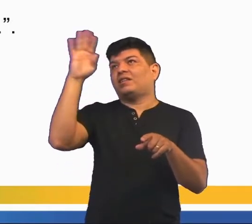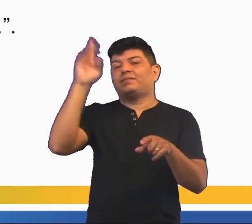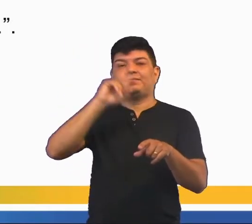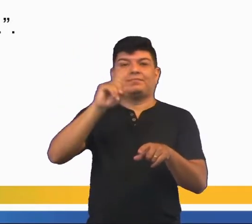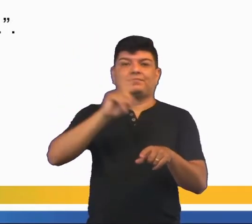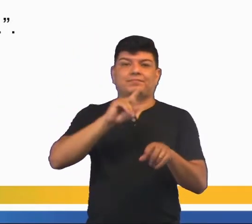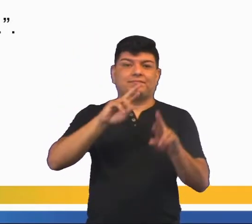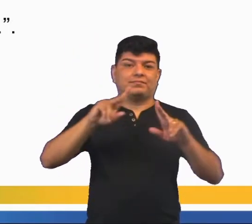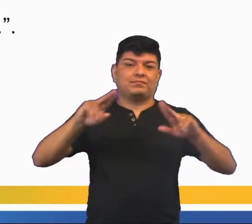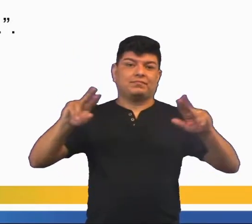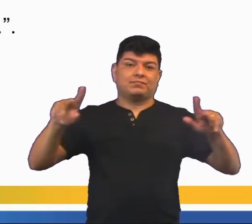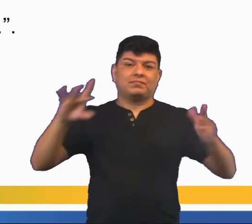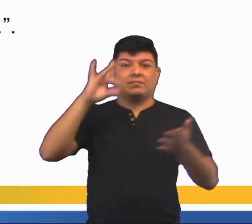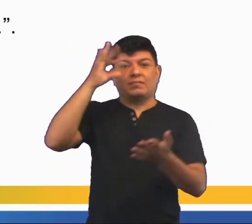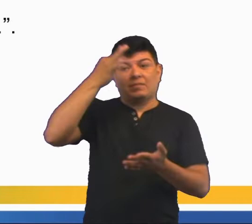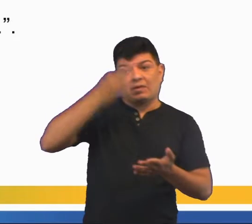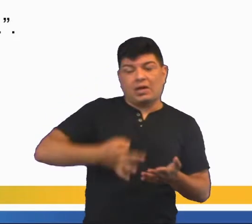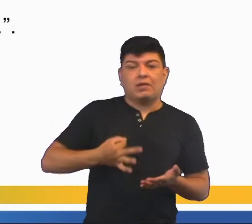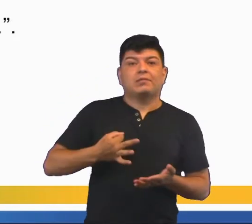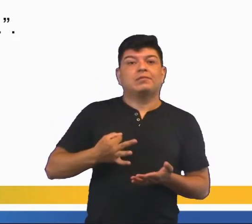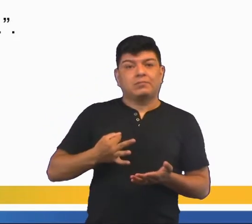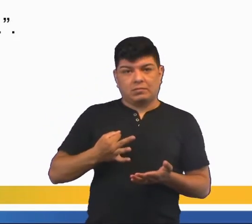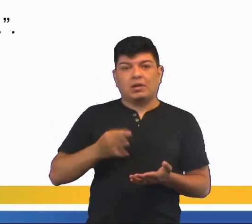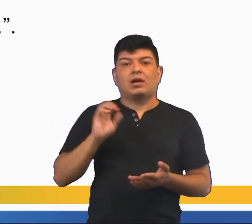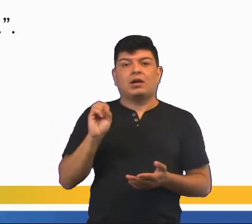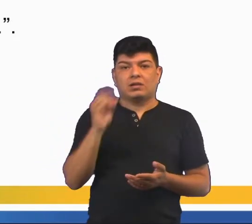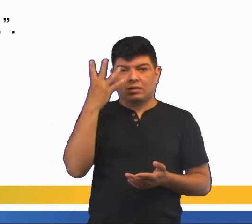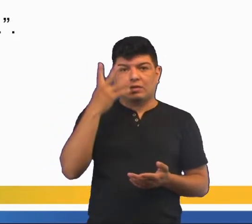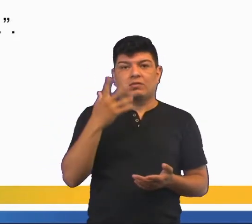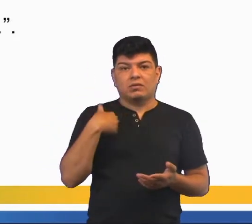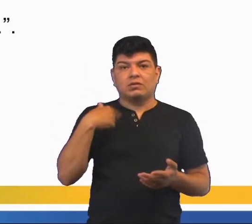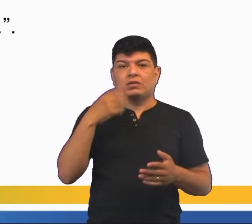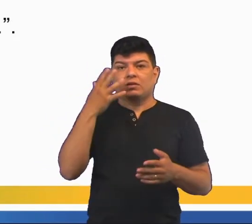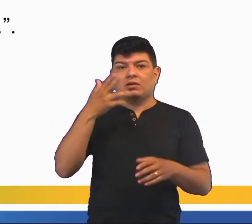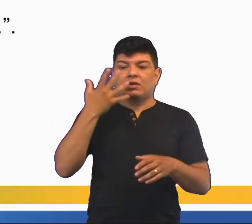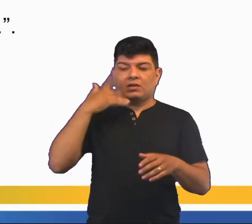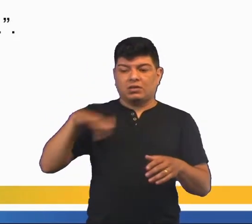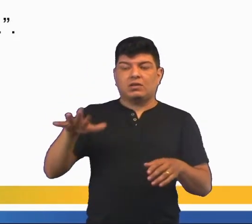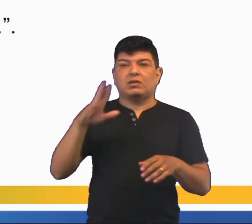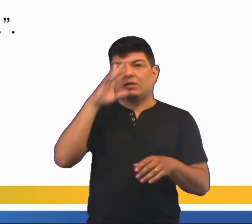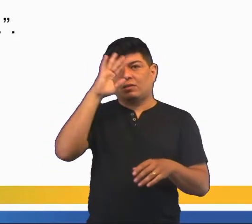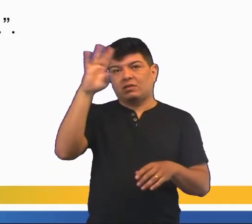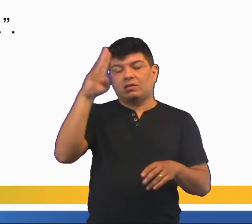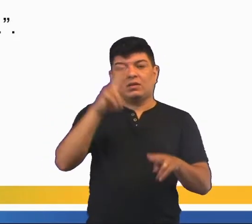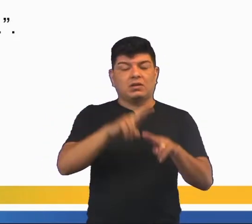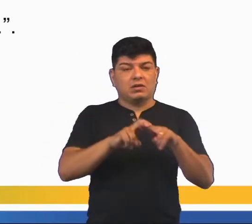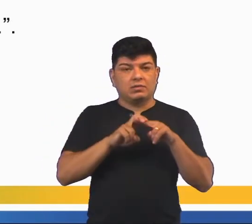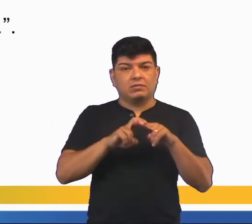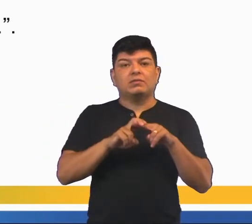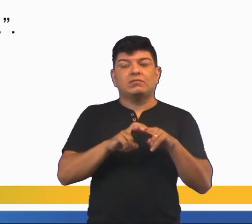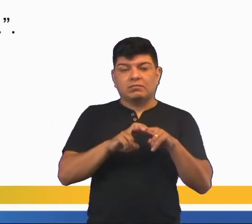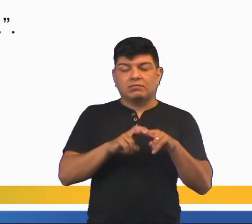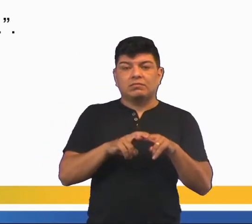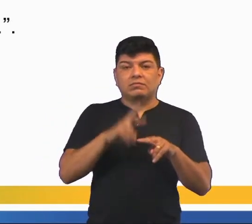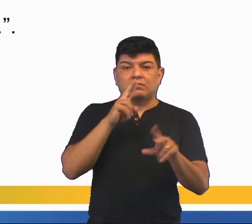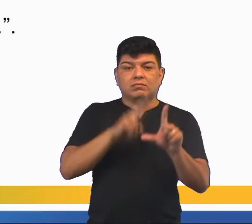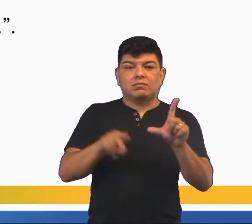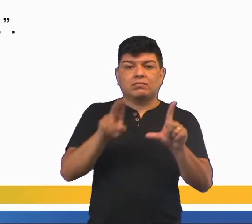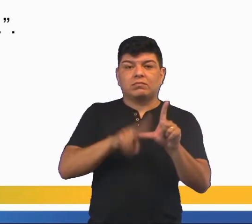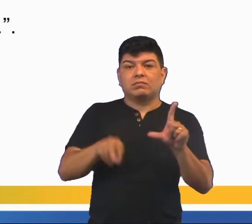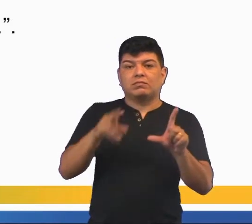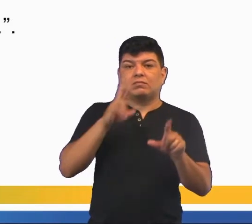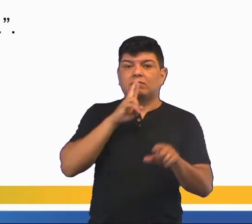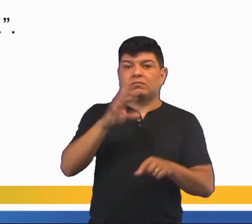sonhar. Diferente dela afirmar que acontecia quando ela era criança, ela sonhava. Então, a alternativa